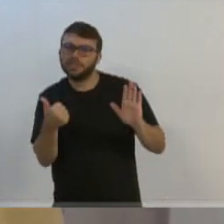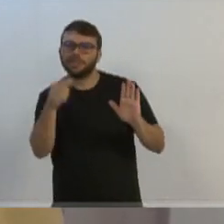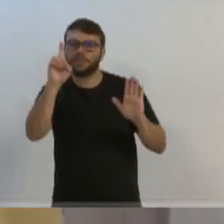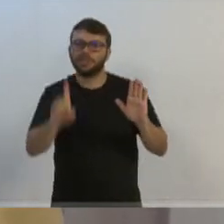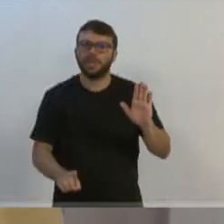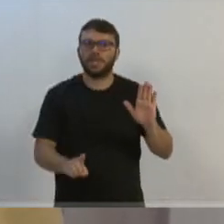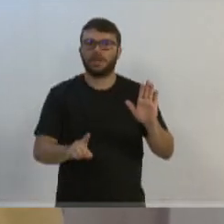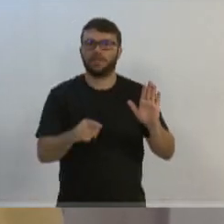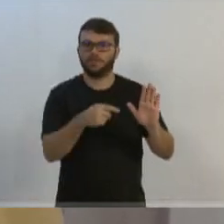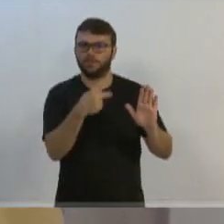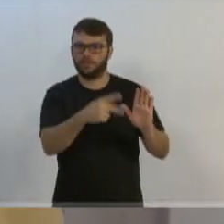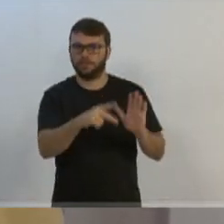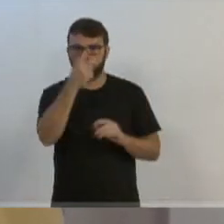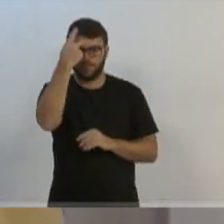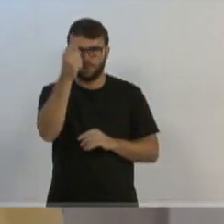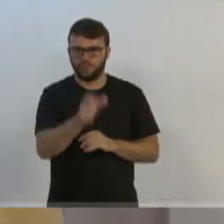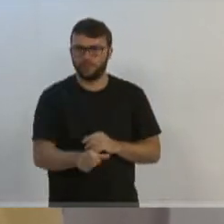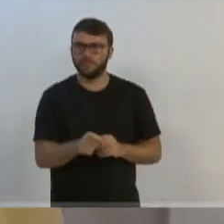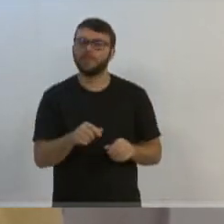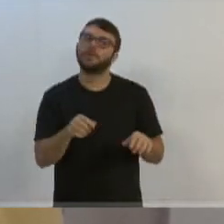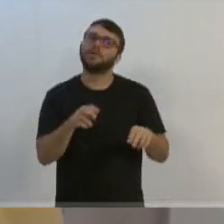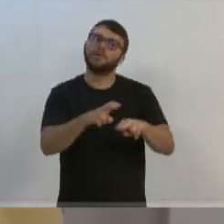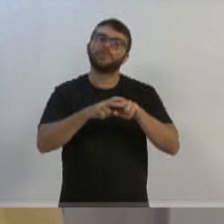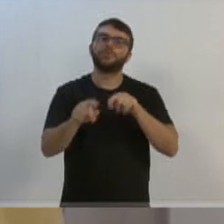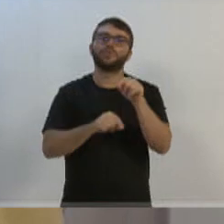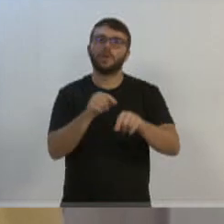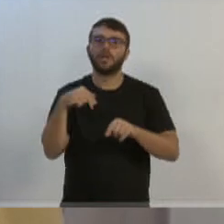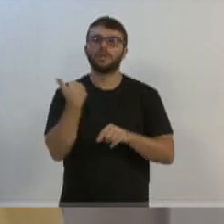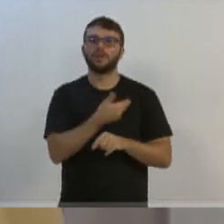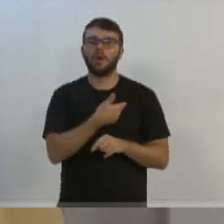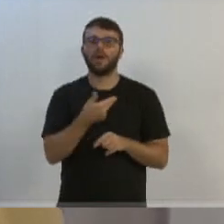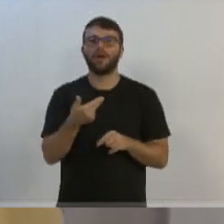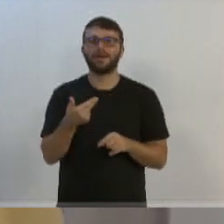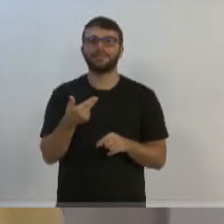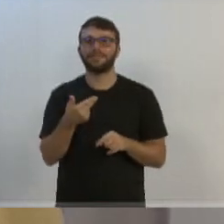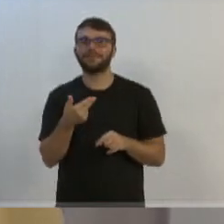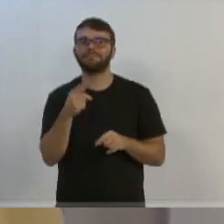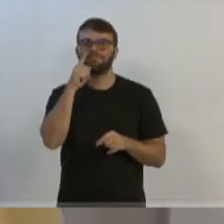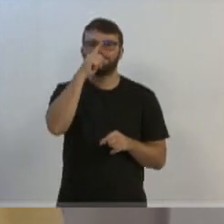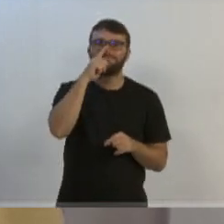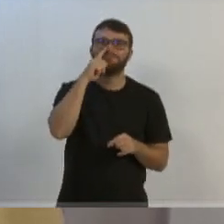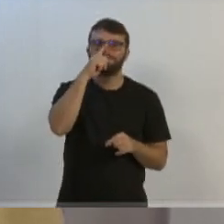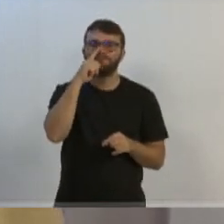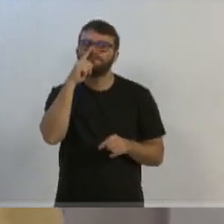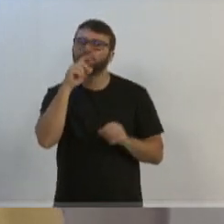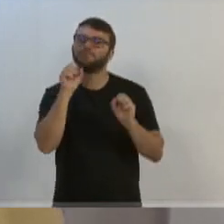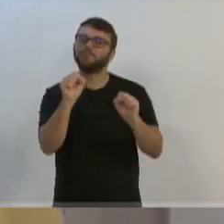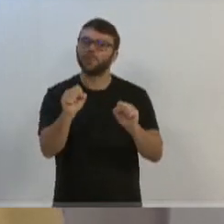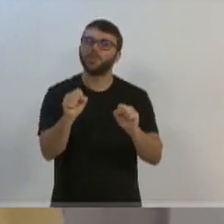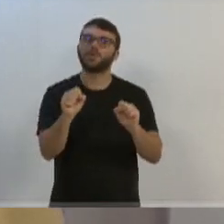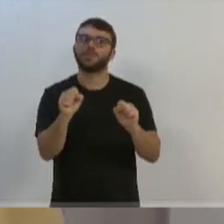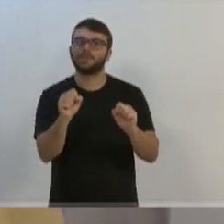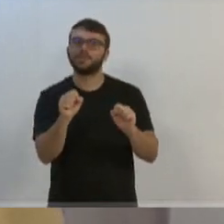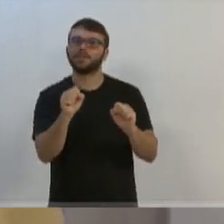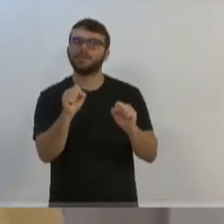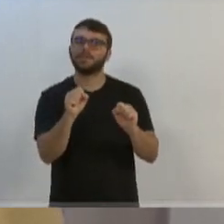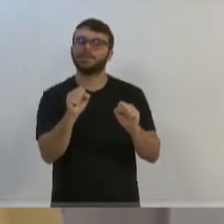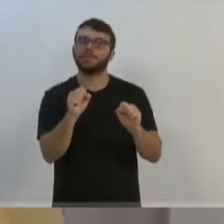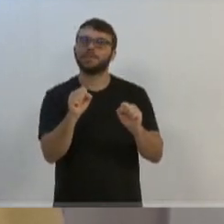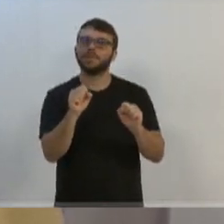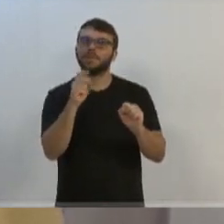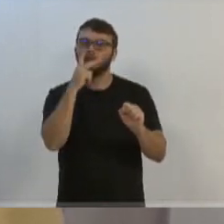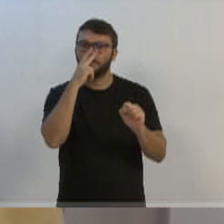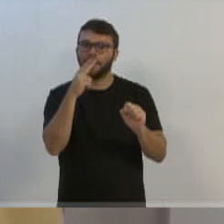de, corremos um sério risco de estarmos, inclusive, com a possibilidade